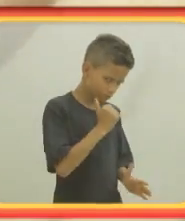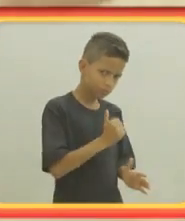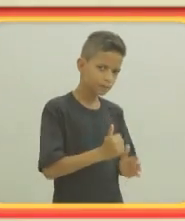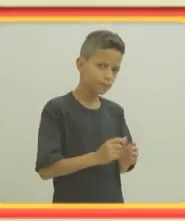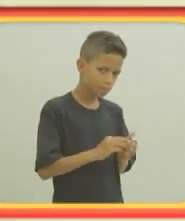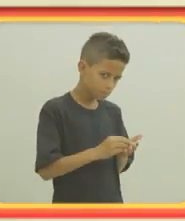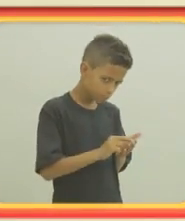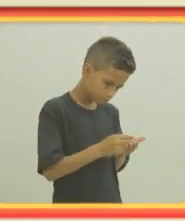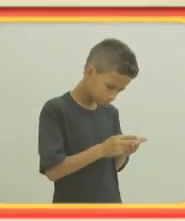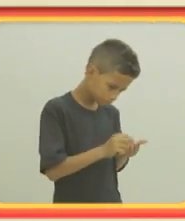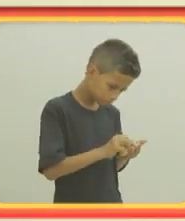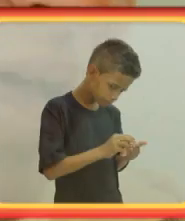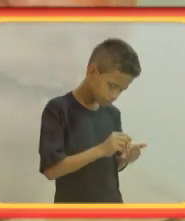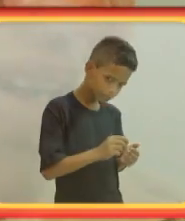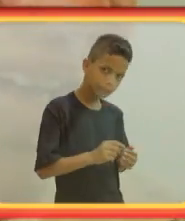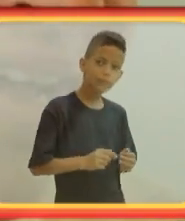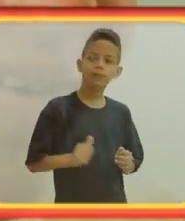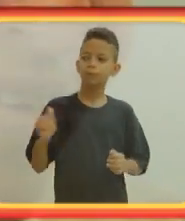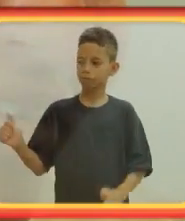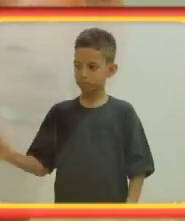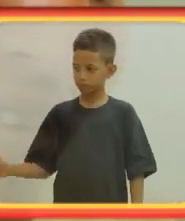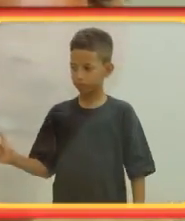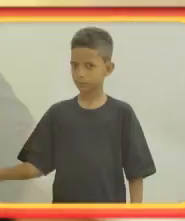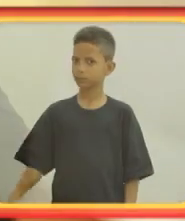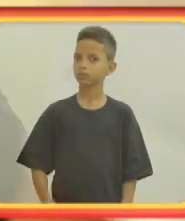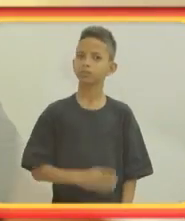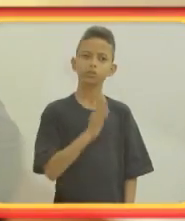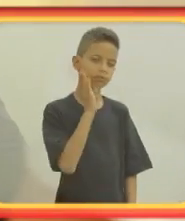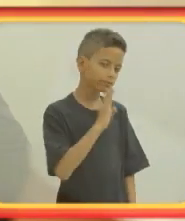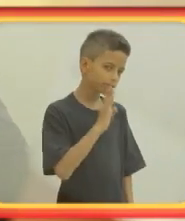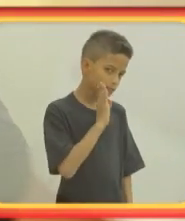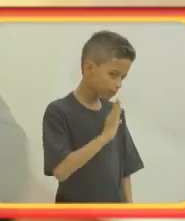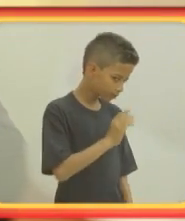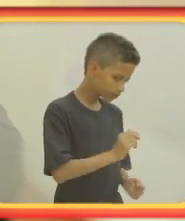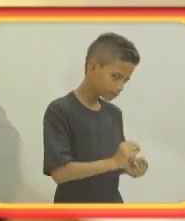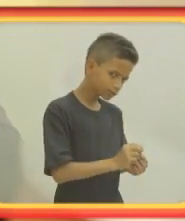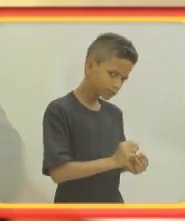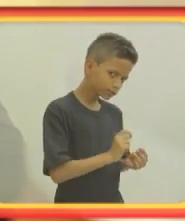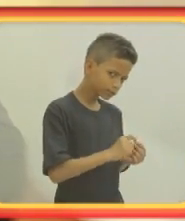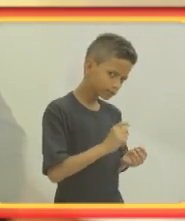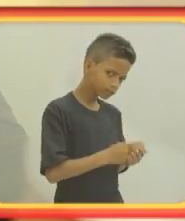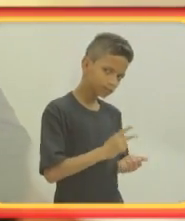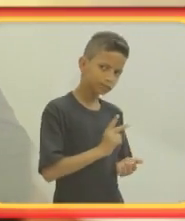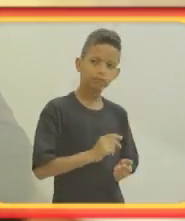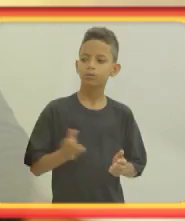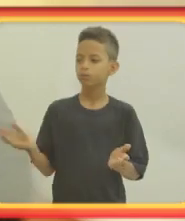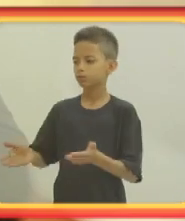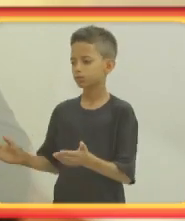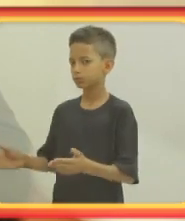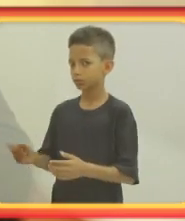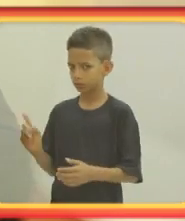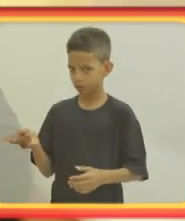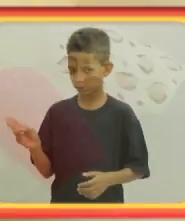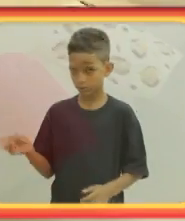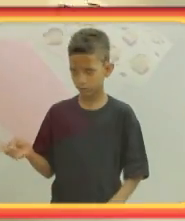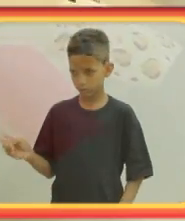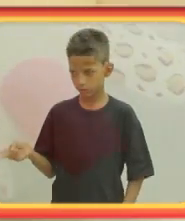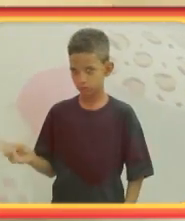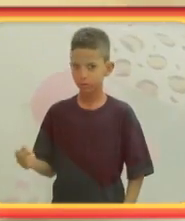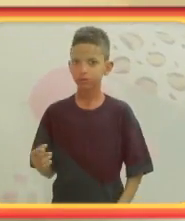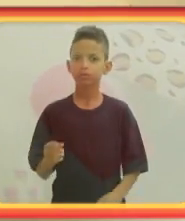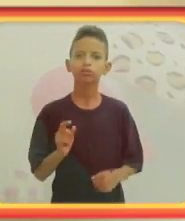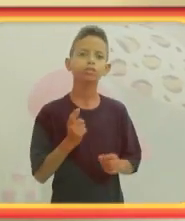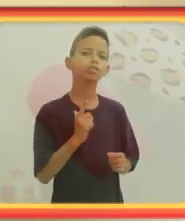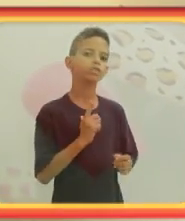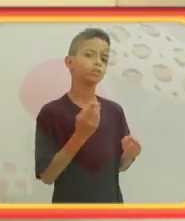fazer unha decorada? Sim. Ah, que legal, né? Vai fazer sempre agora. Agora eu vou fazer sempre.